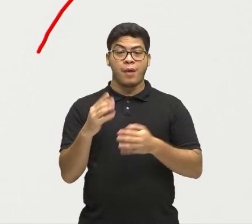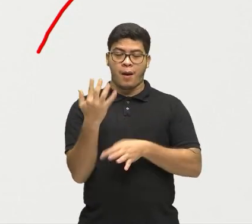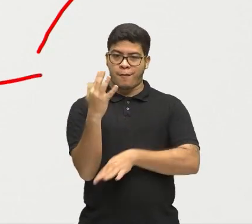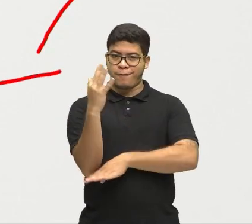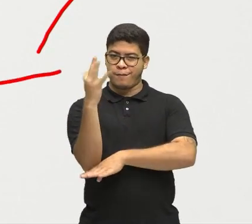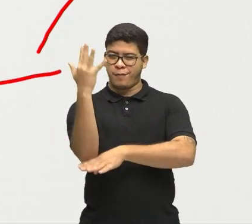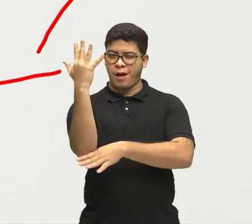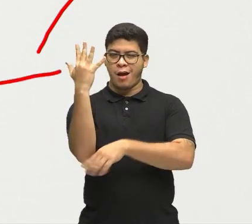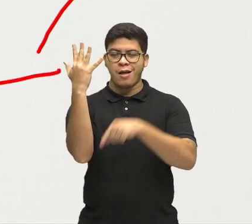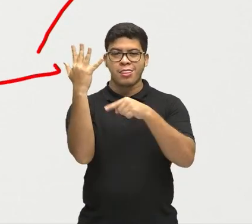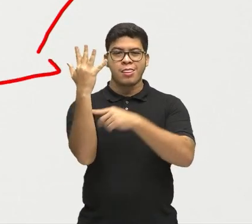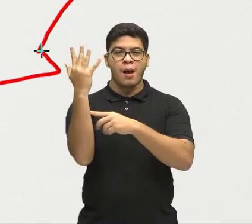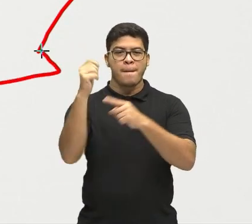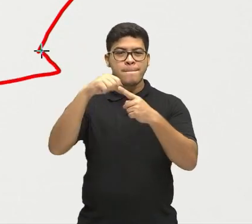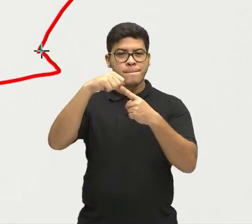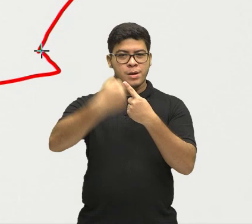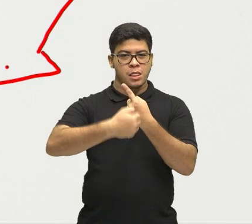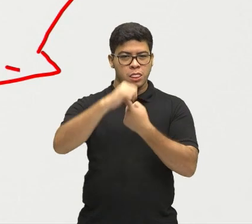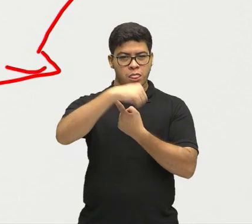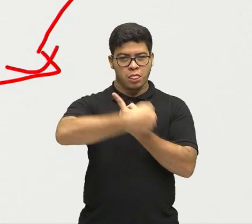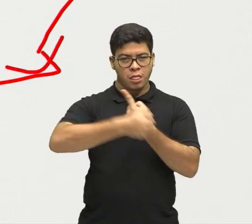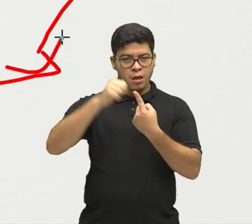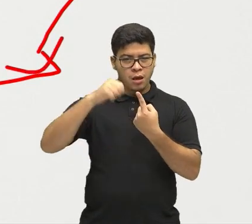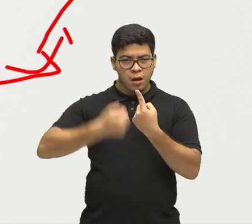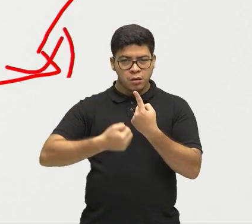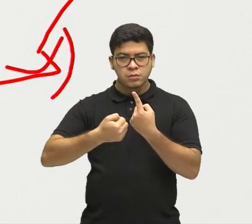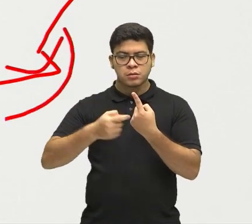a gente tem uma folha, aquela folha grande,